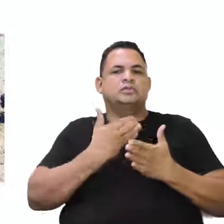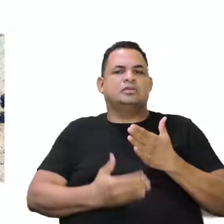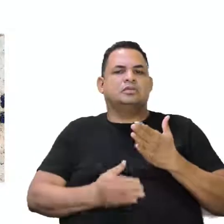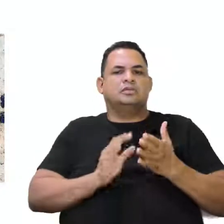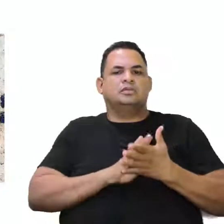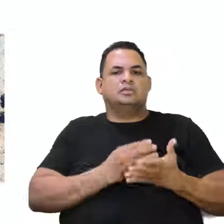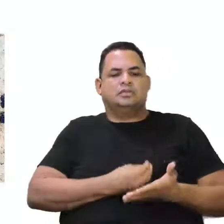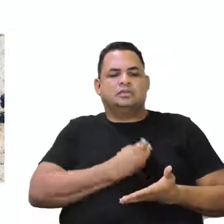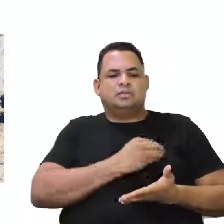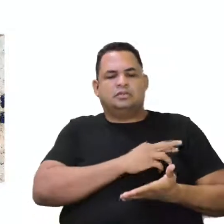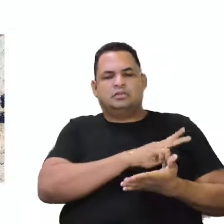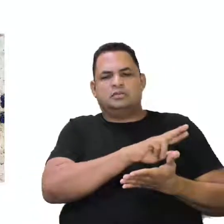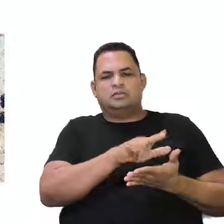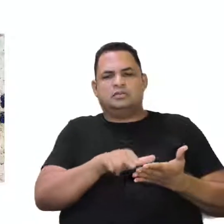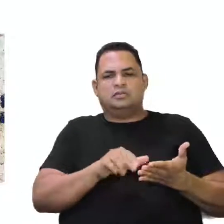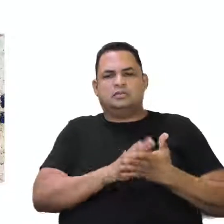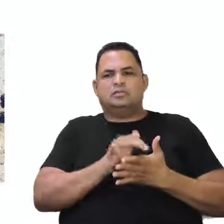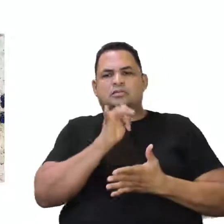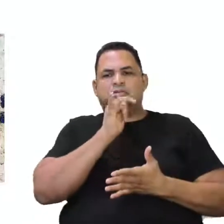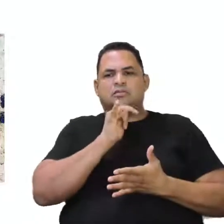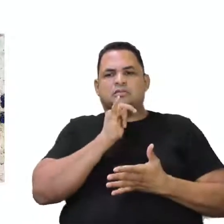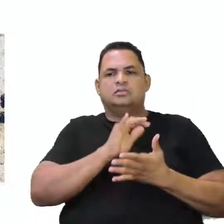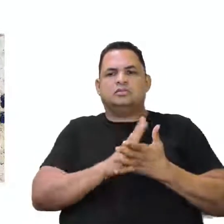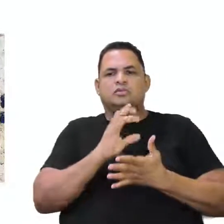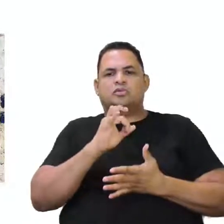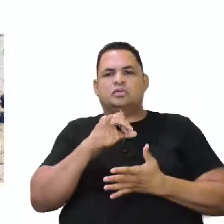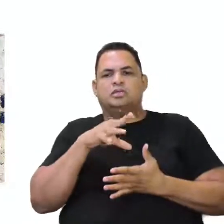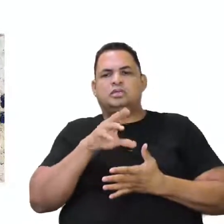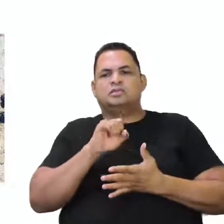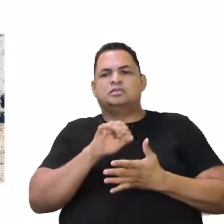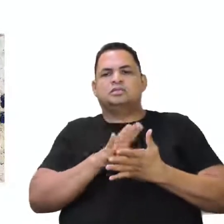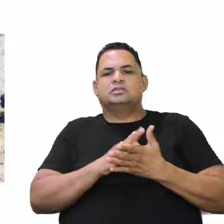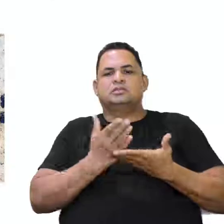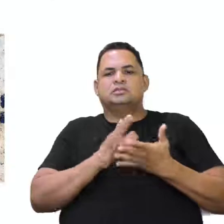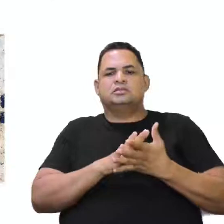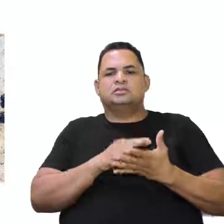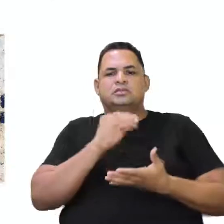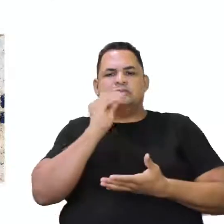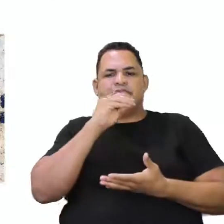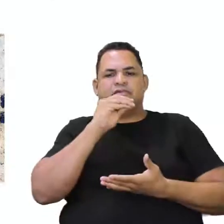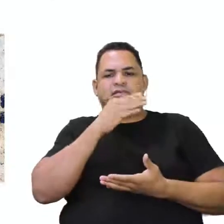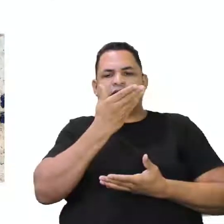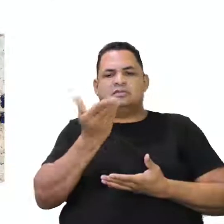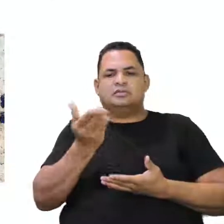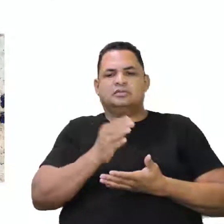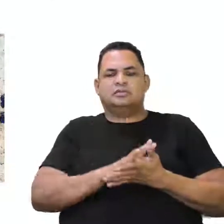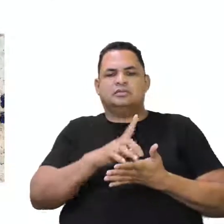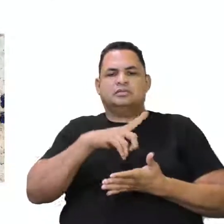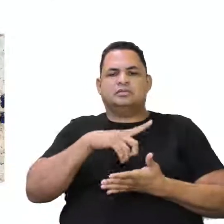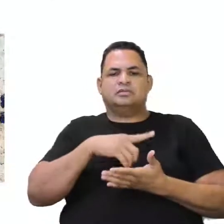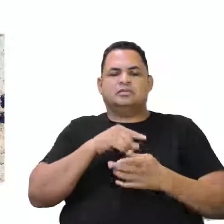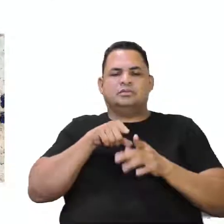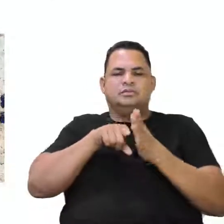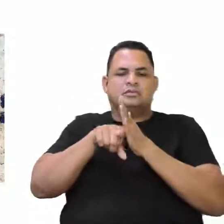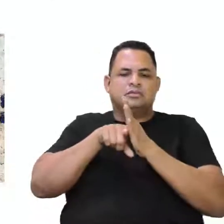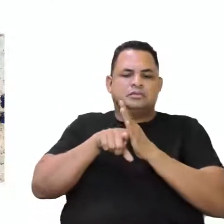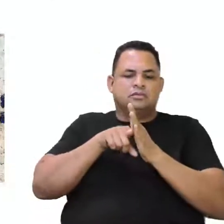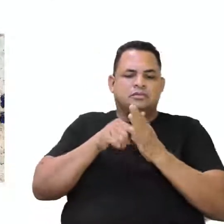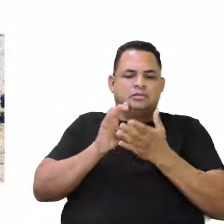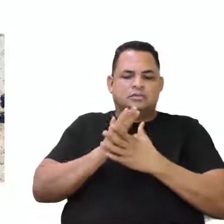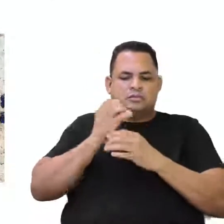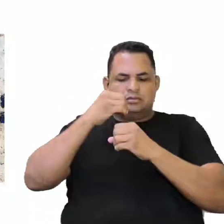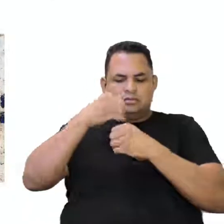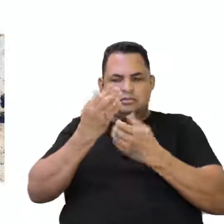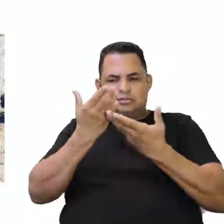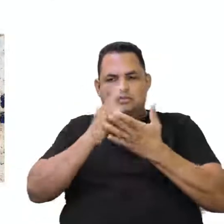de biodiversidade, como, por exemplo, as espécies de corais que são frágeis. Existem estudos feitos, né,